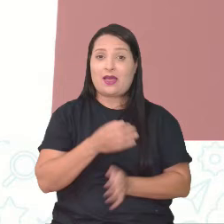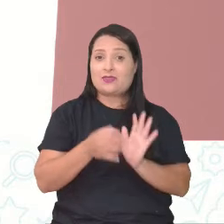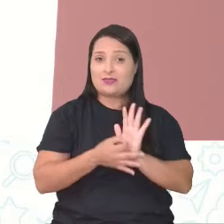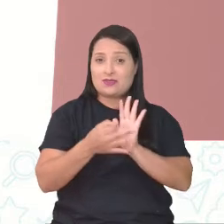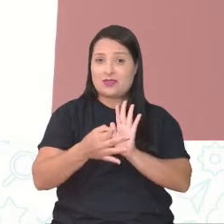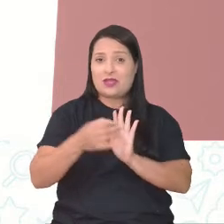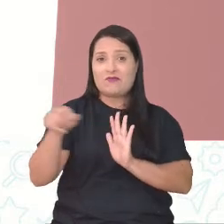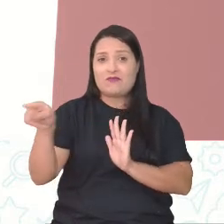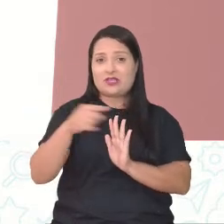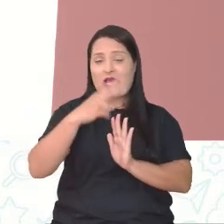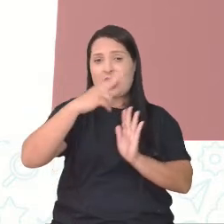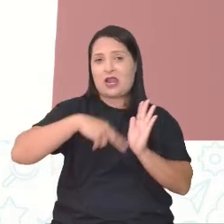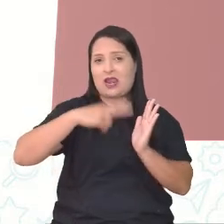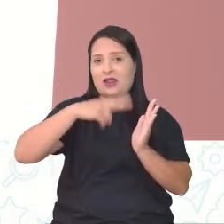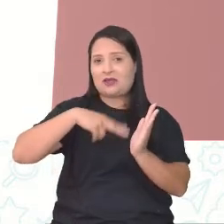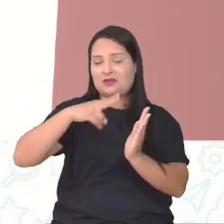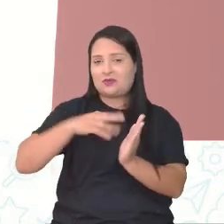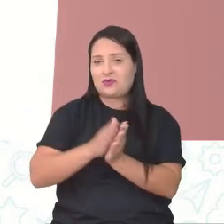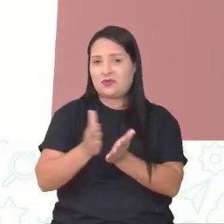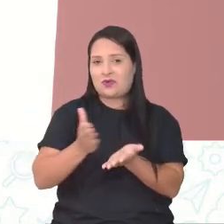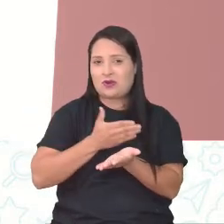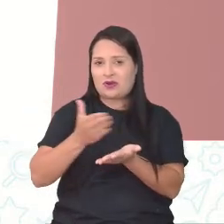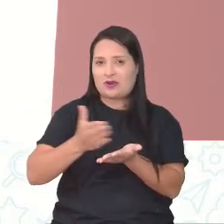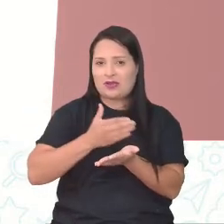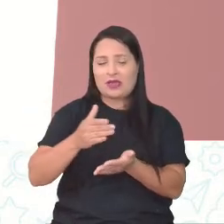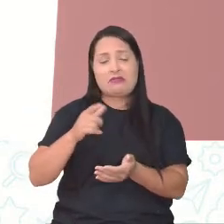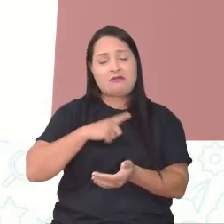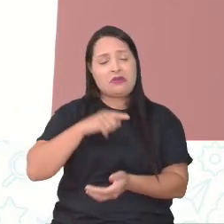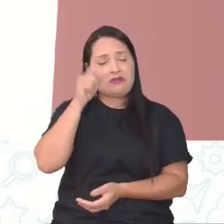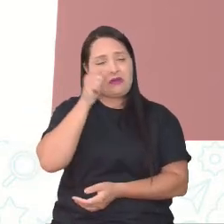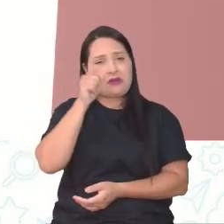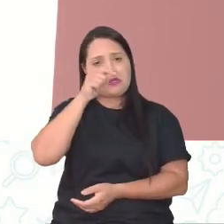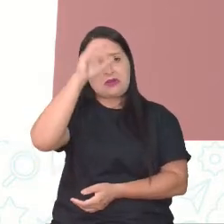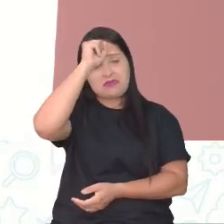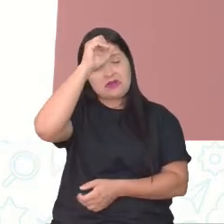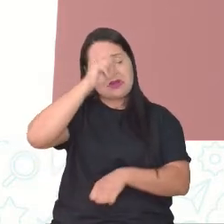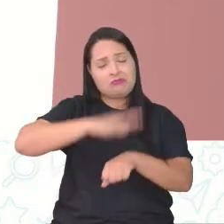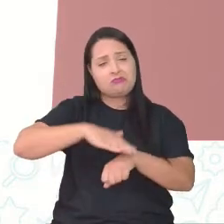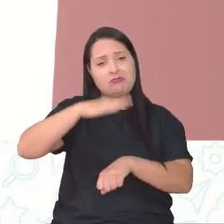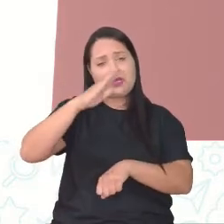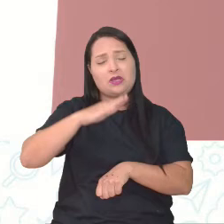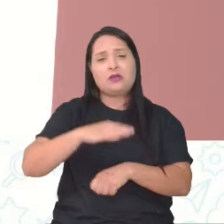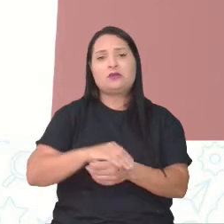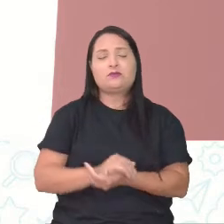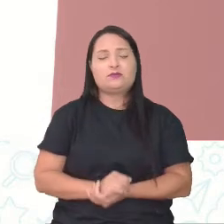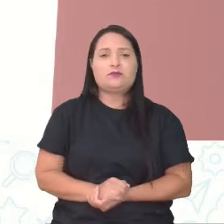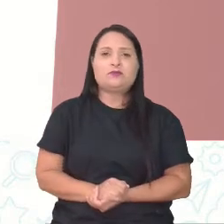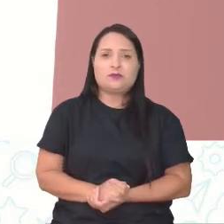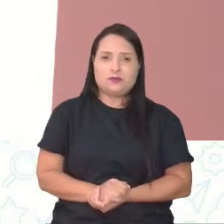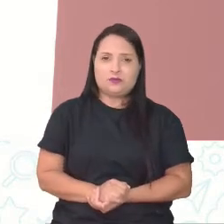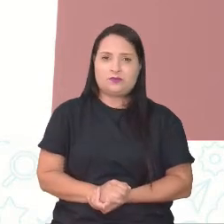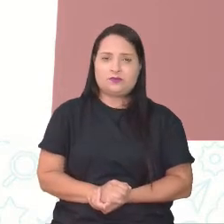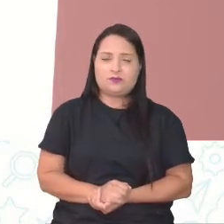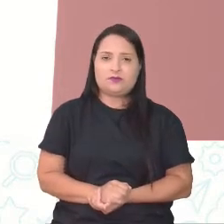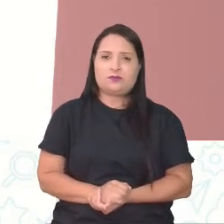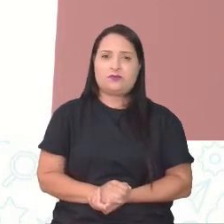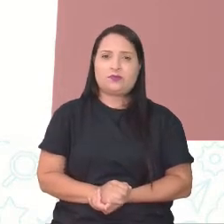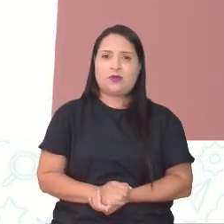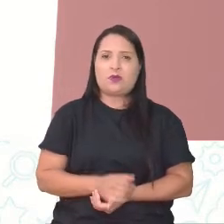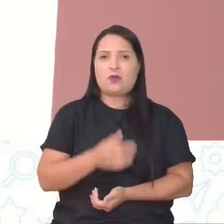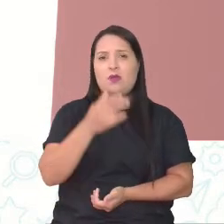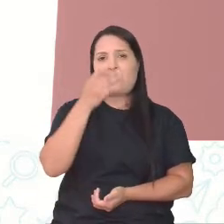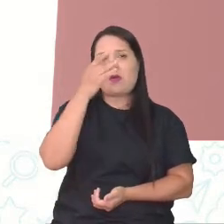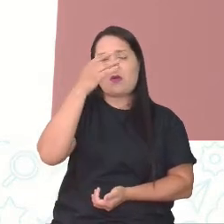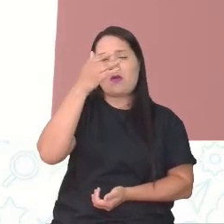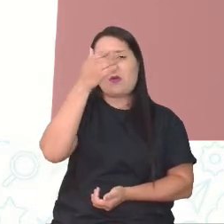de leitura aí, se vocês quiserem, tiverem interesse de saber mais sobre esse guia espiritual, aí,